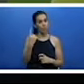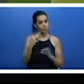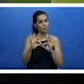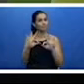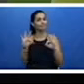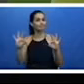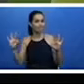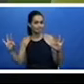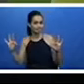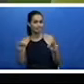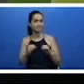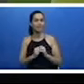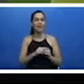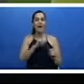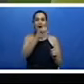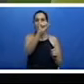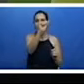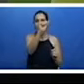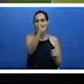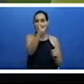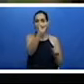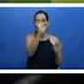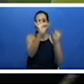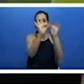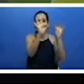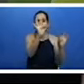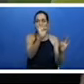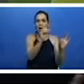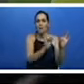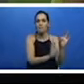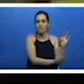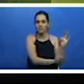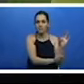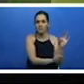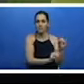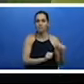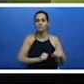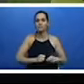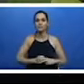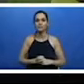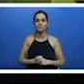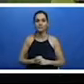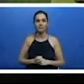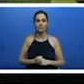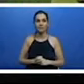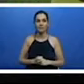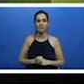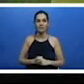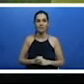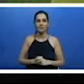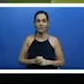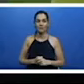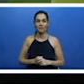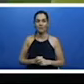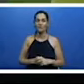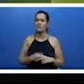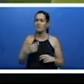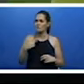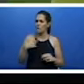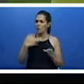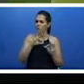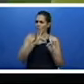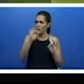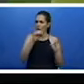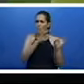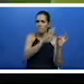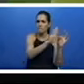apenas, ligando o A até o B. Lembrando que se eu ligar o B no A, é